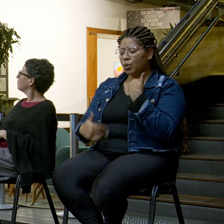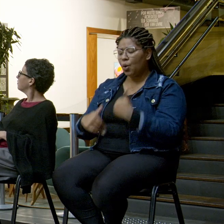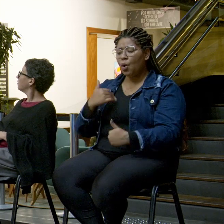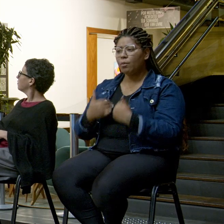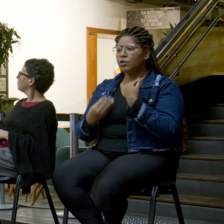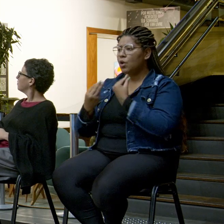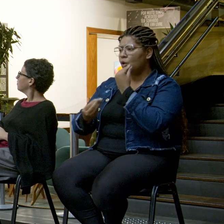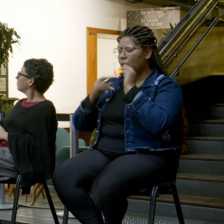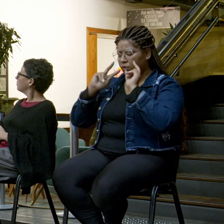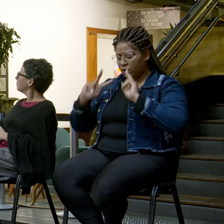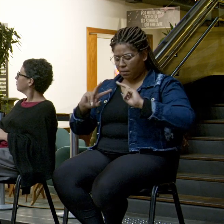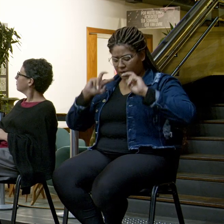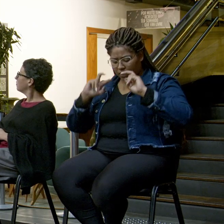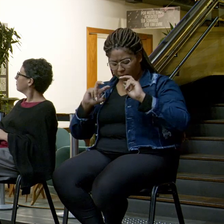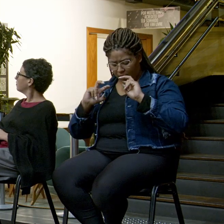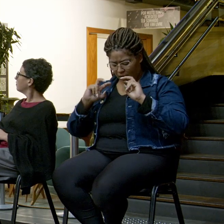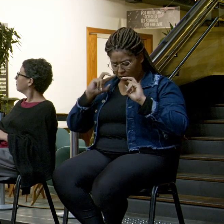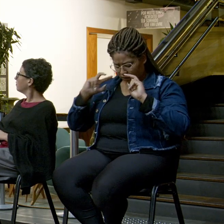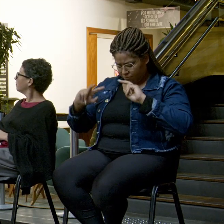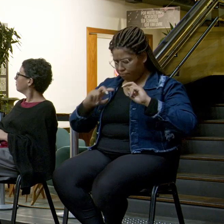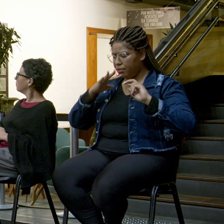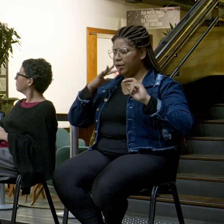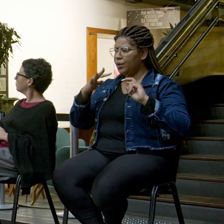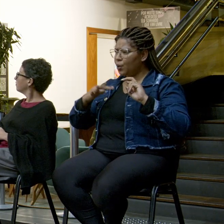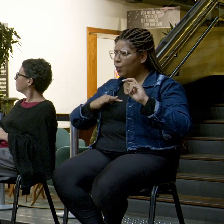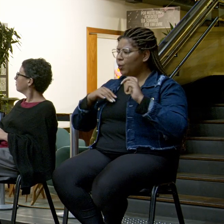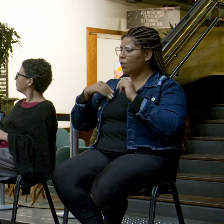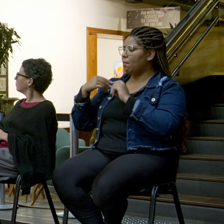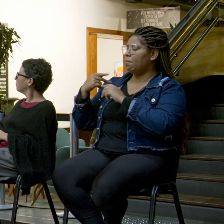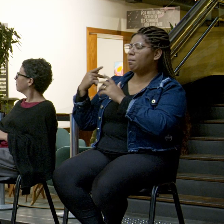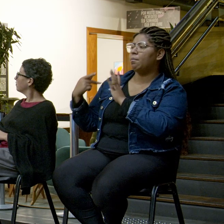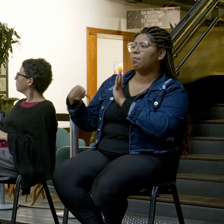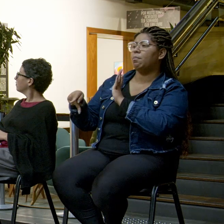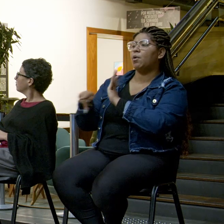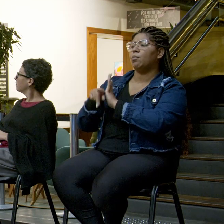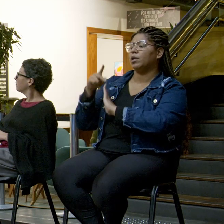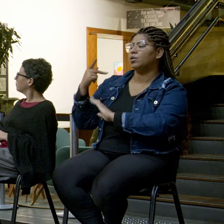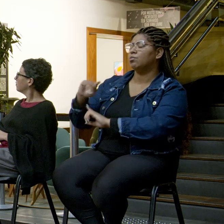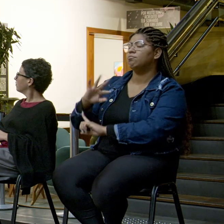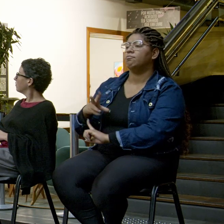você se ver espelhado e de você conseguir se reconhecer nesses trabalhos também.